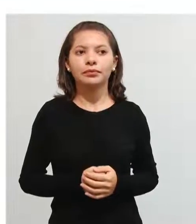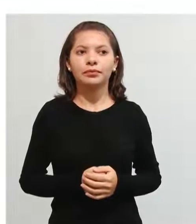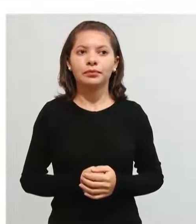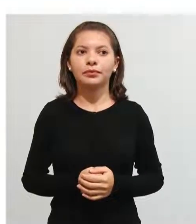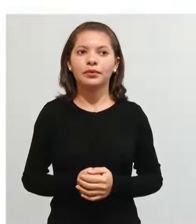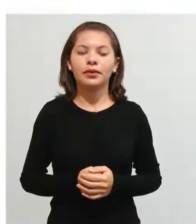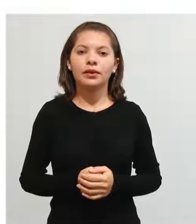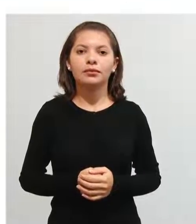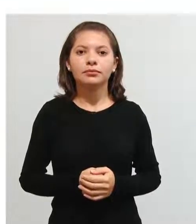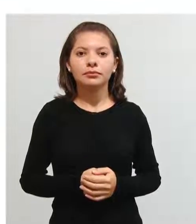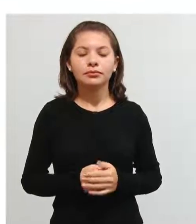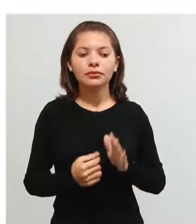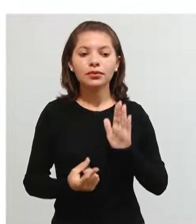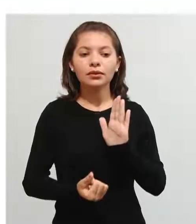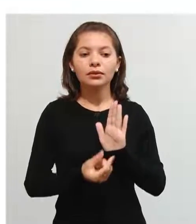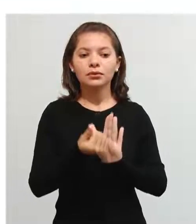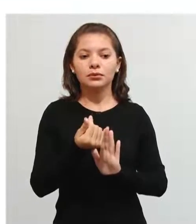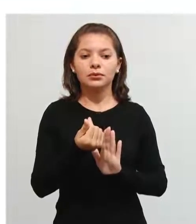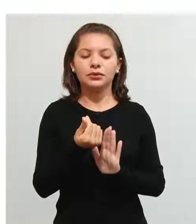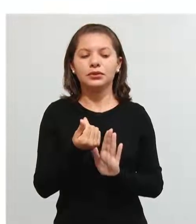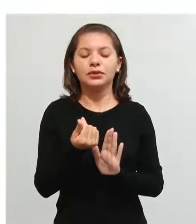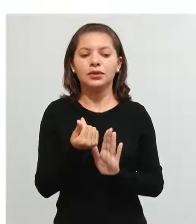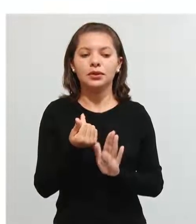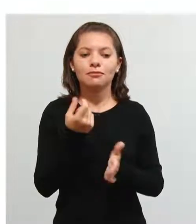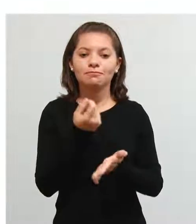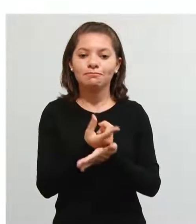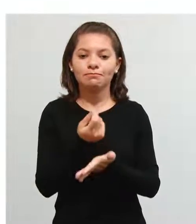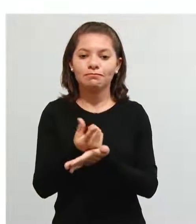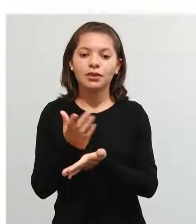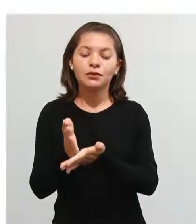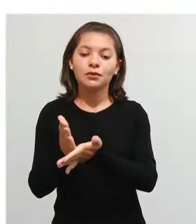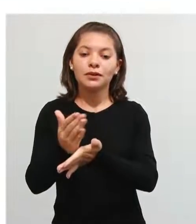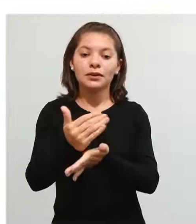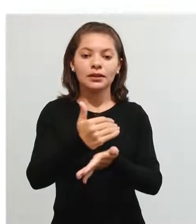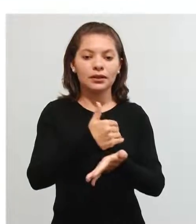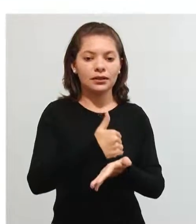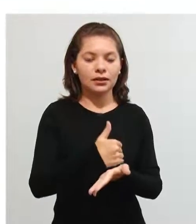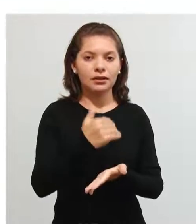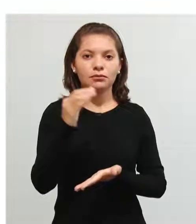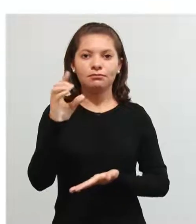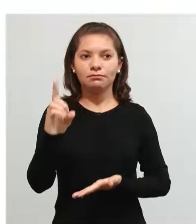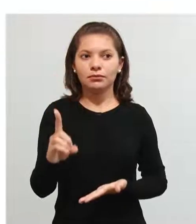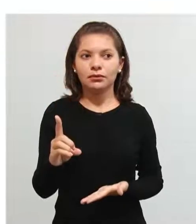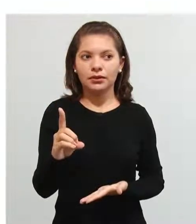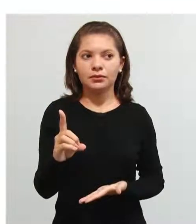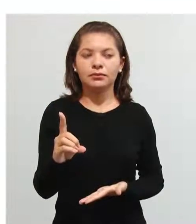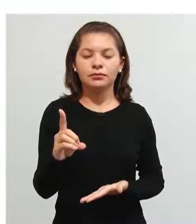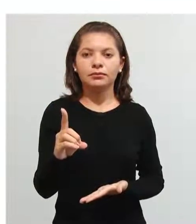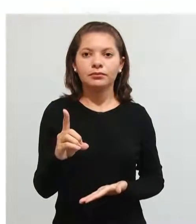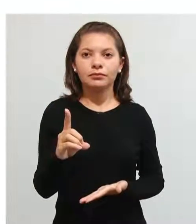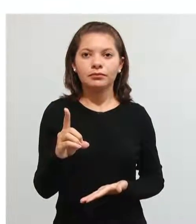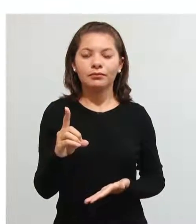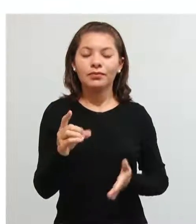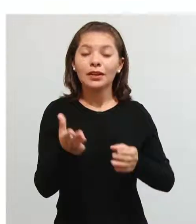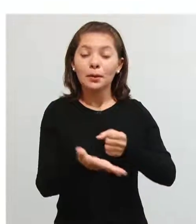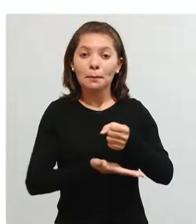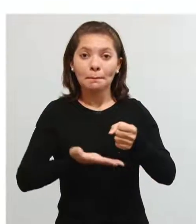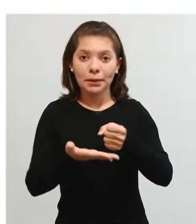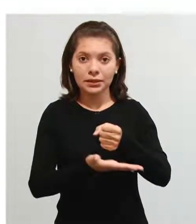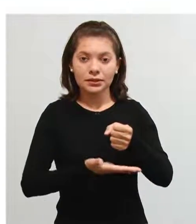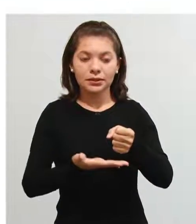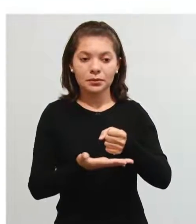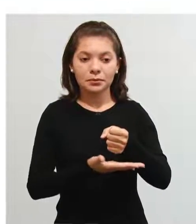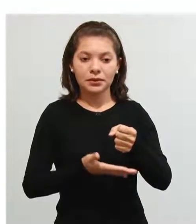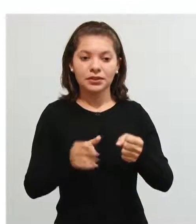dos gastos desse dinheiro que foi arrecadado por meio do direito tributário, tá? Basicamente, aqui no